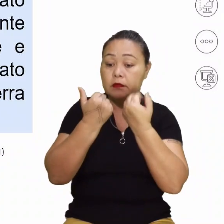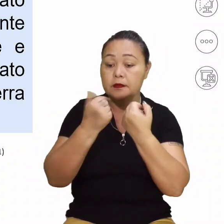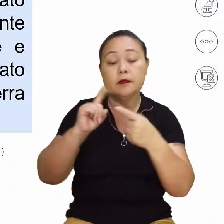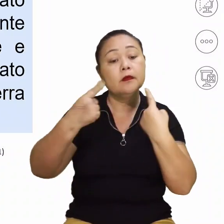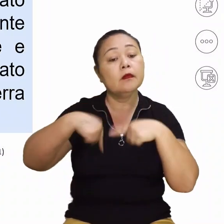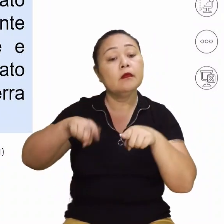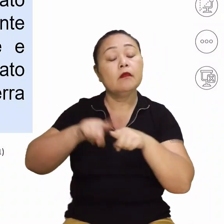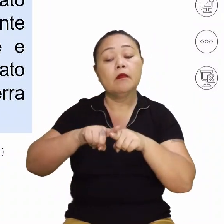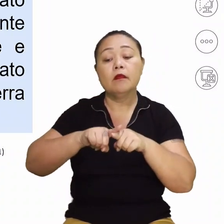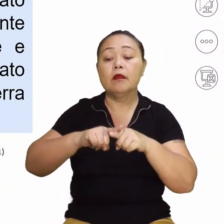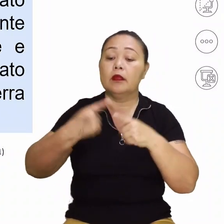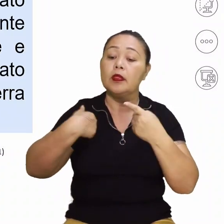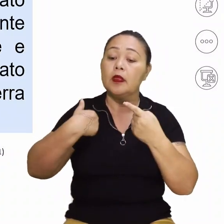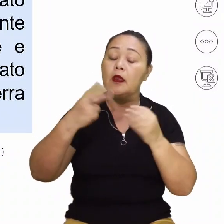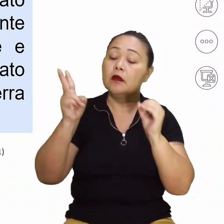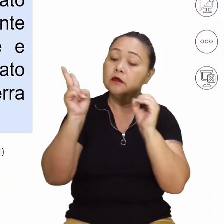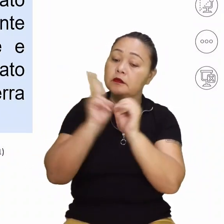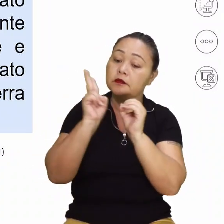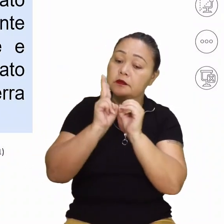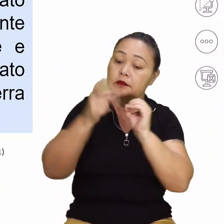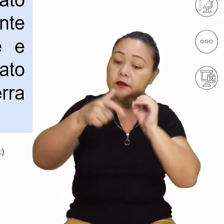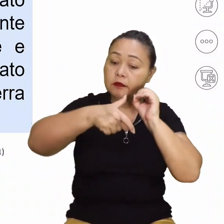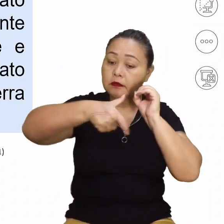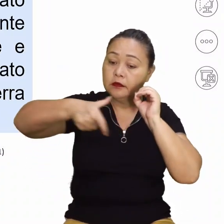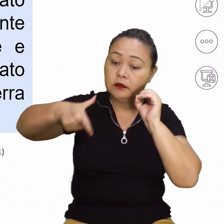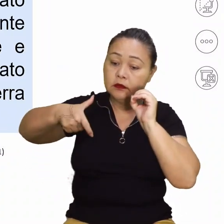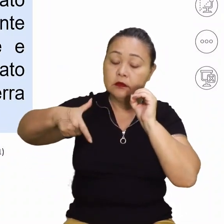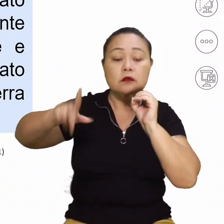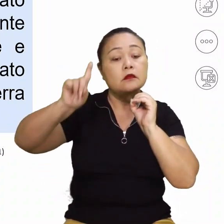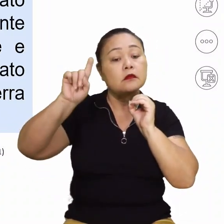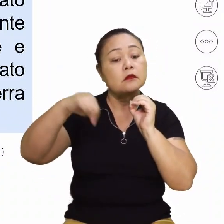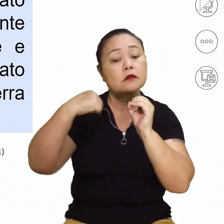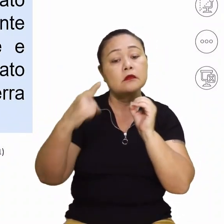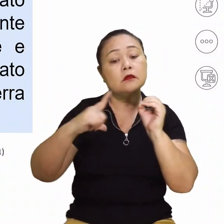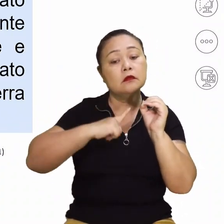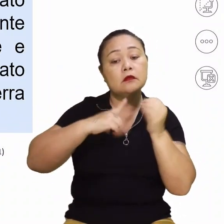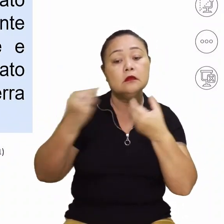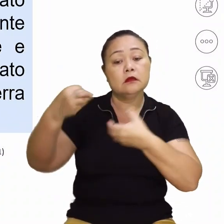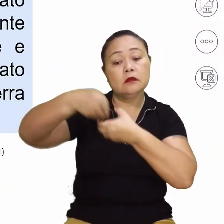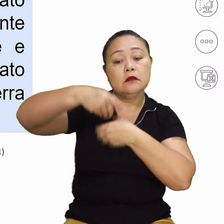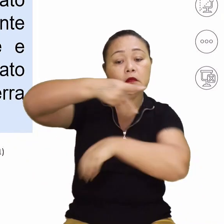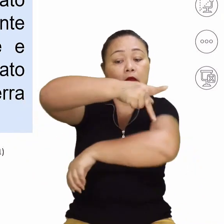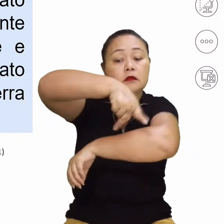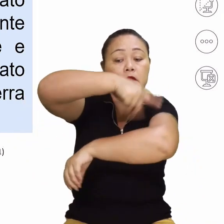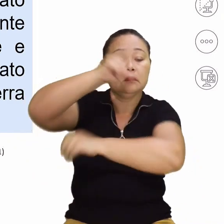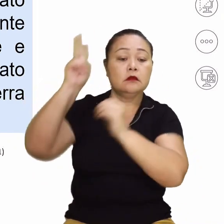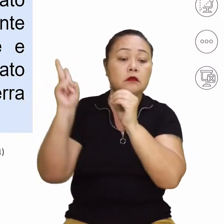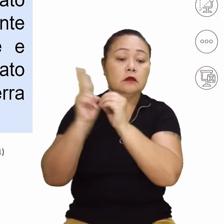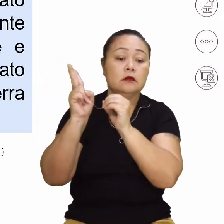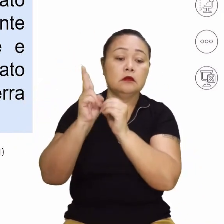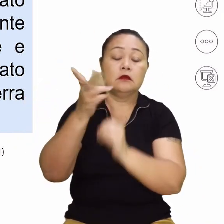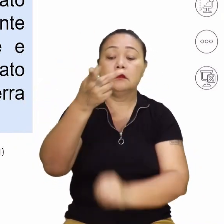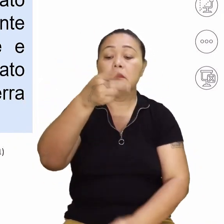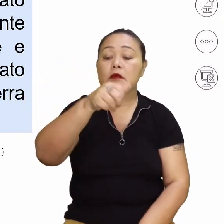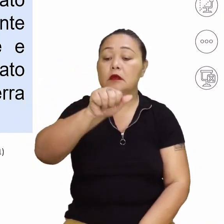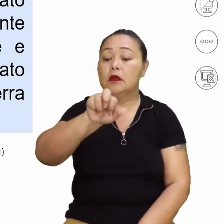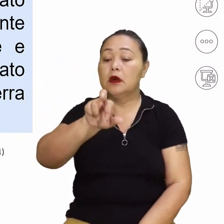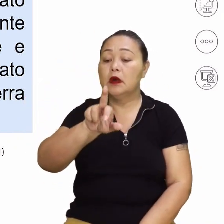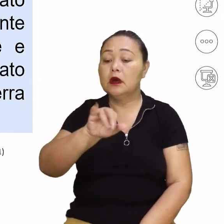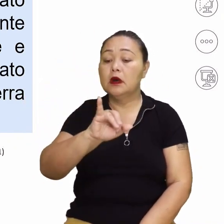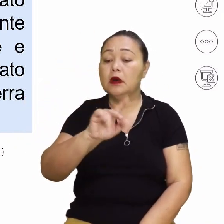e hospitalares é bem cinta larga ele está inserido no parque indígena Aripuanã